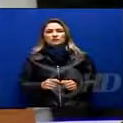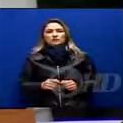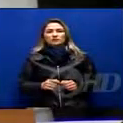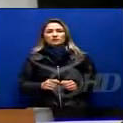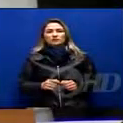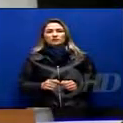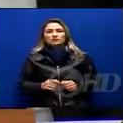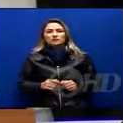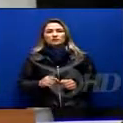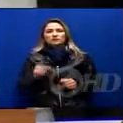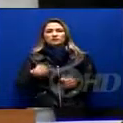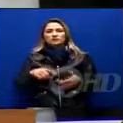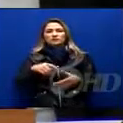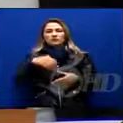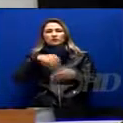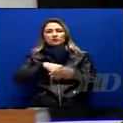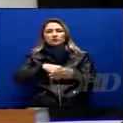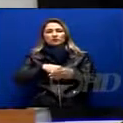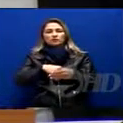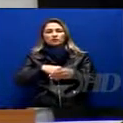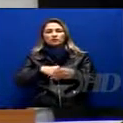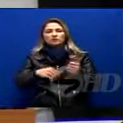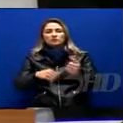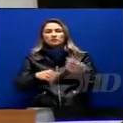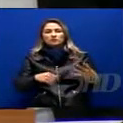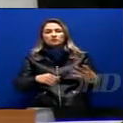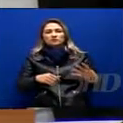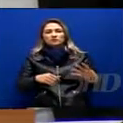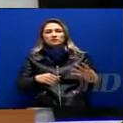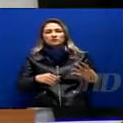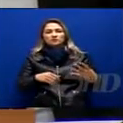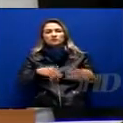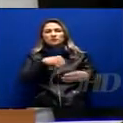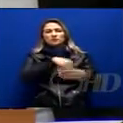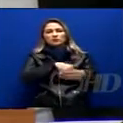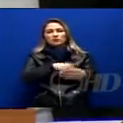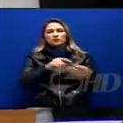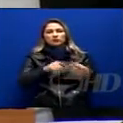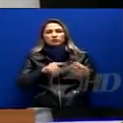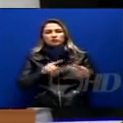Por votação de 2/3 no quesitos 1 e